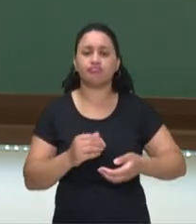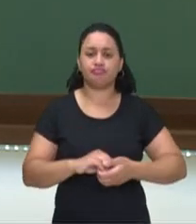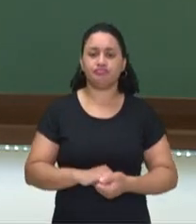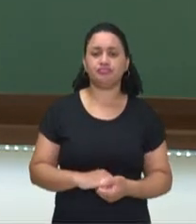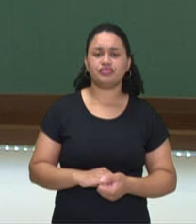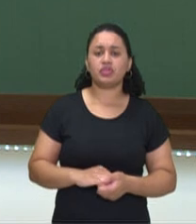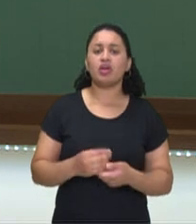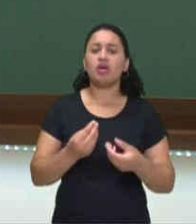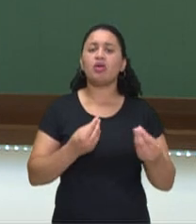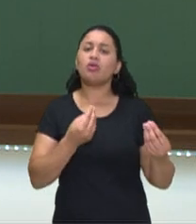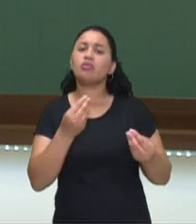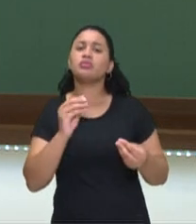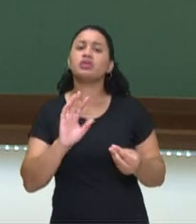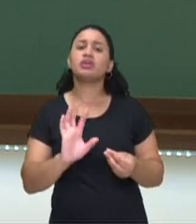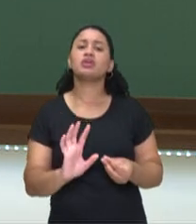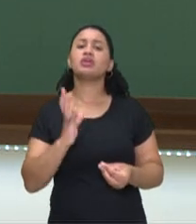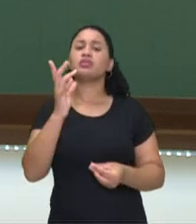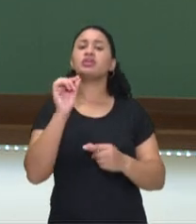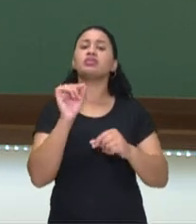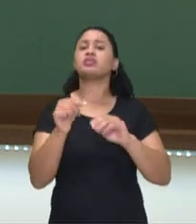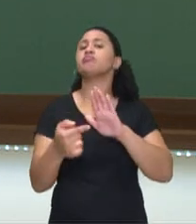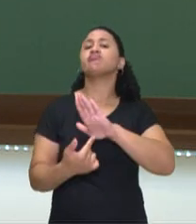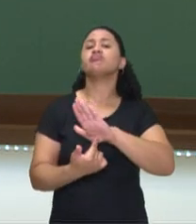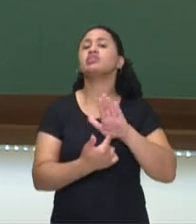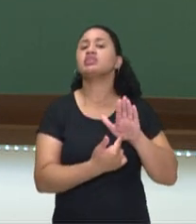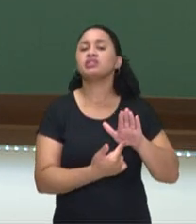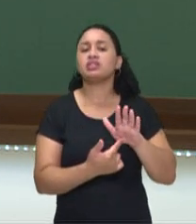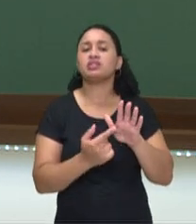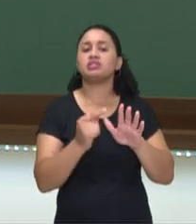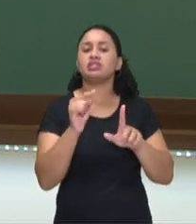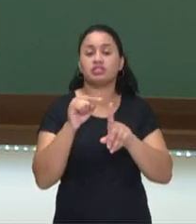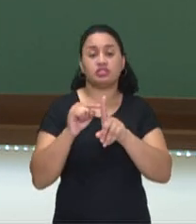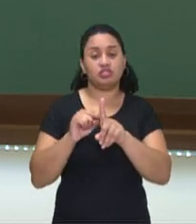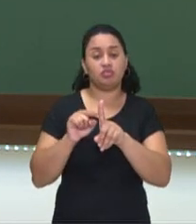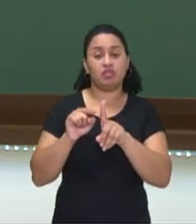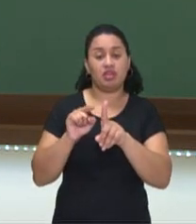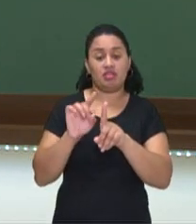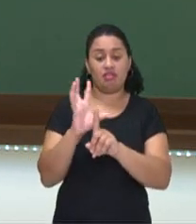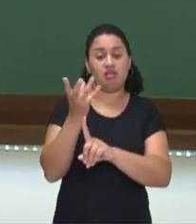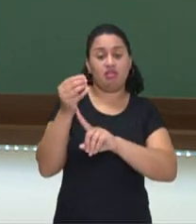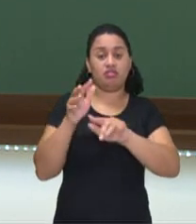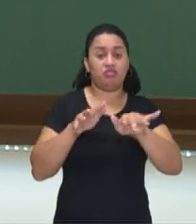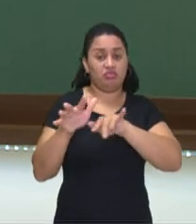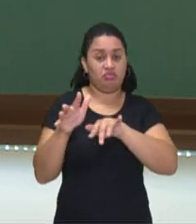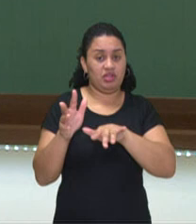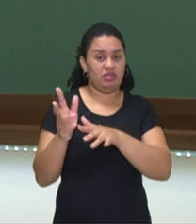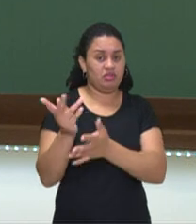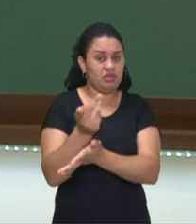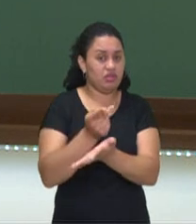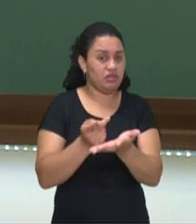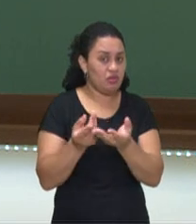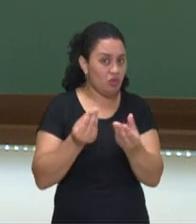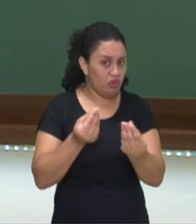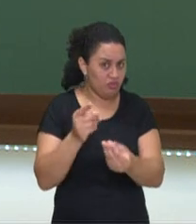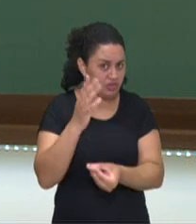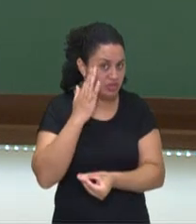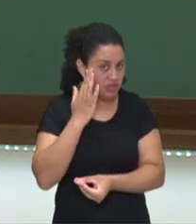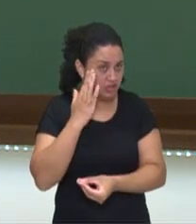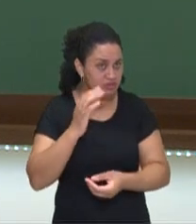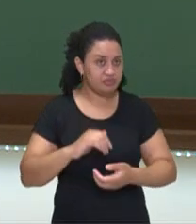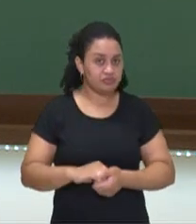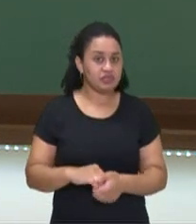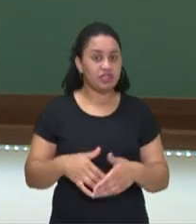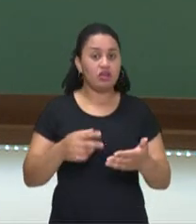como que acontece a representação da cinética nos desenhos? Você tem ideia? Vamos